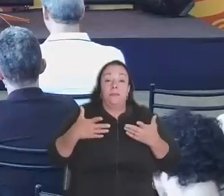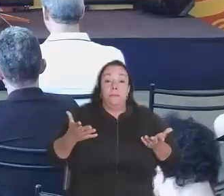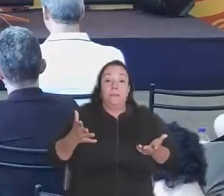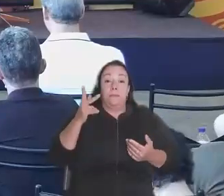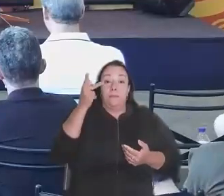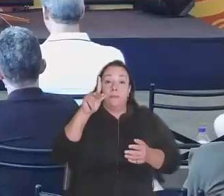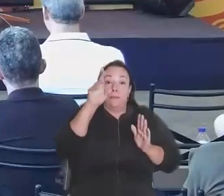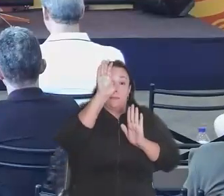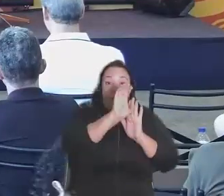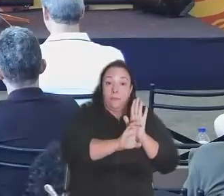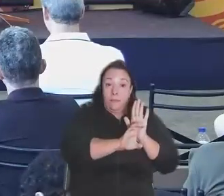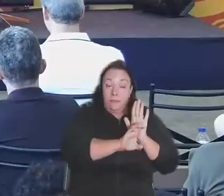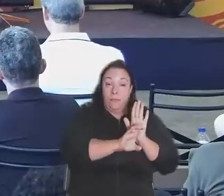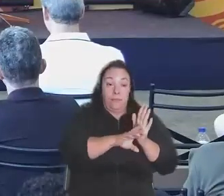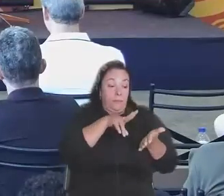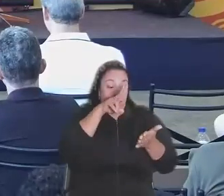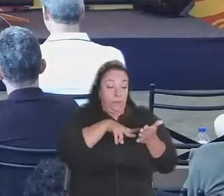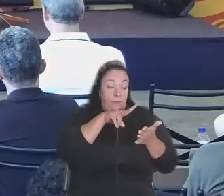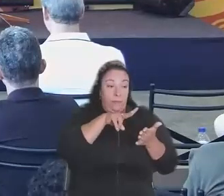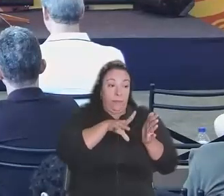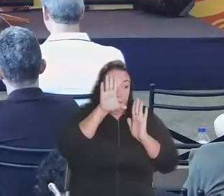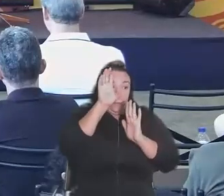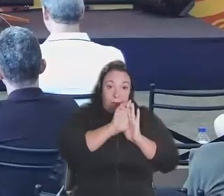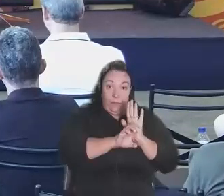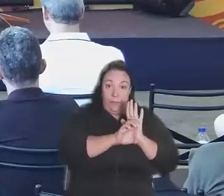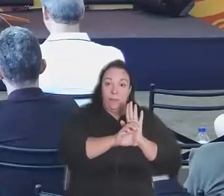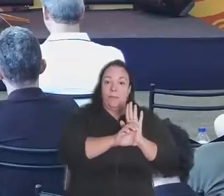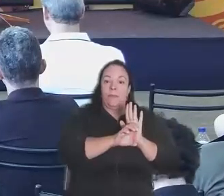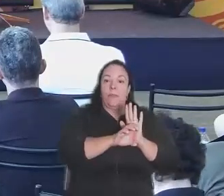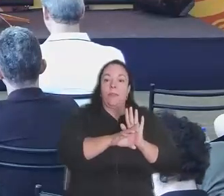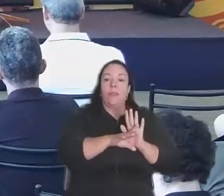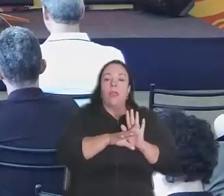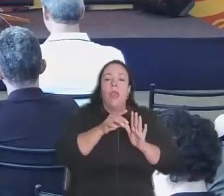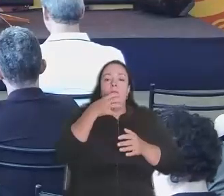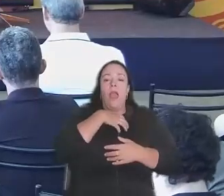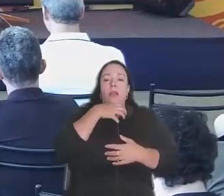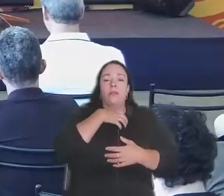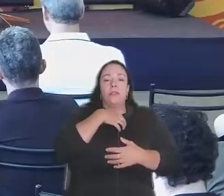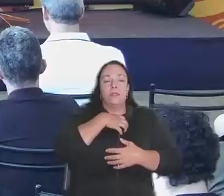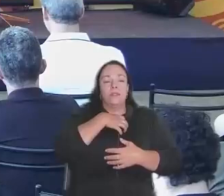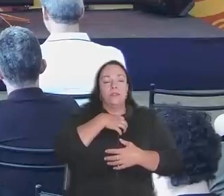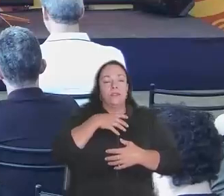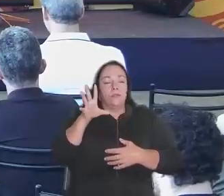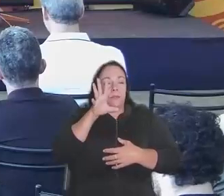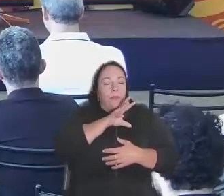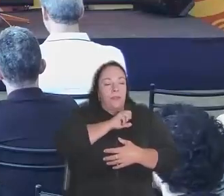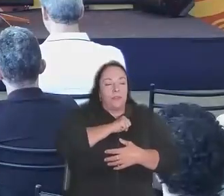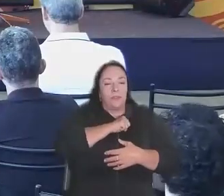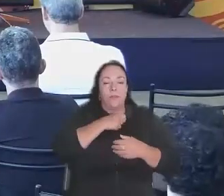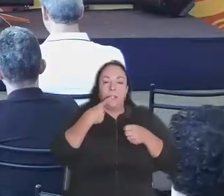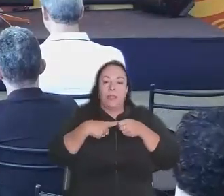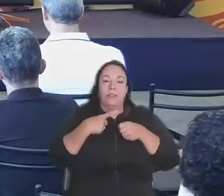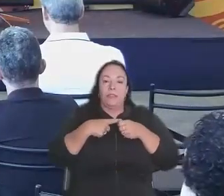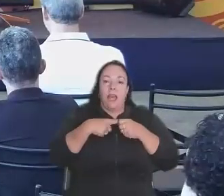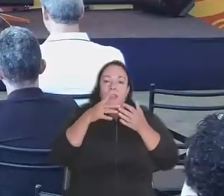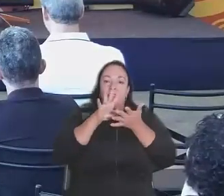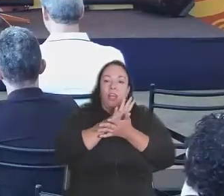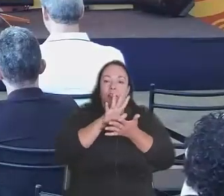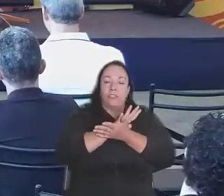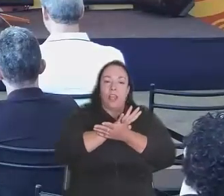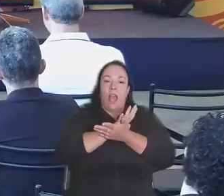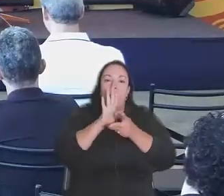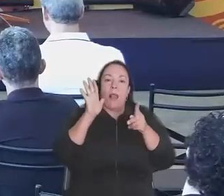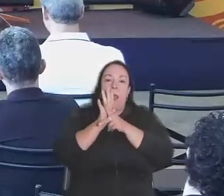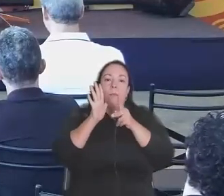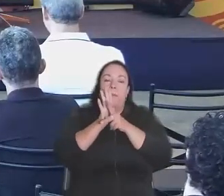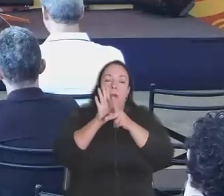seu currículo, que eu li resumidíssimo aqui, eu senti a sua paixão por Araxá e pela própria